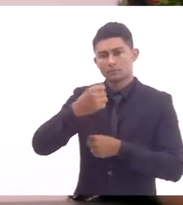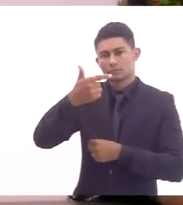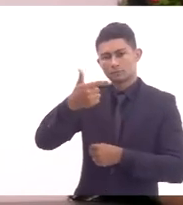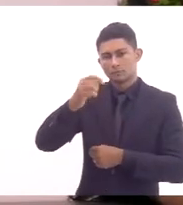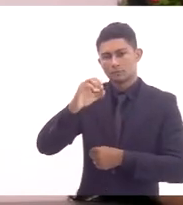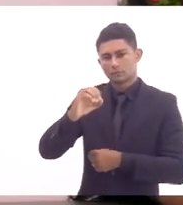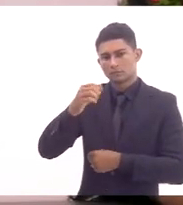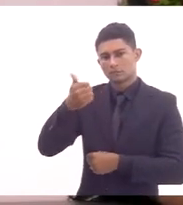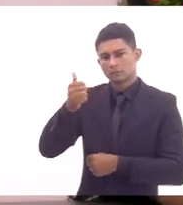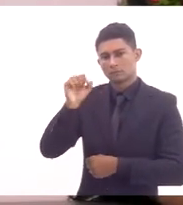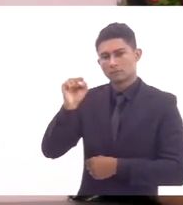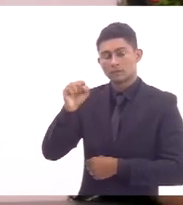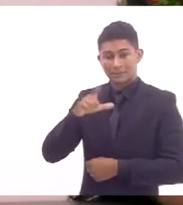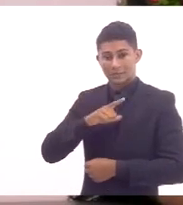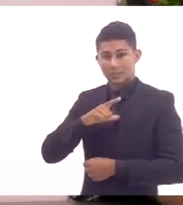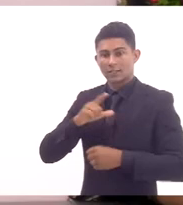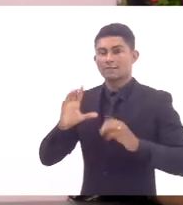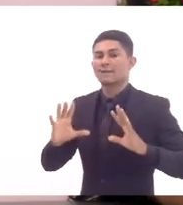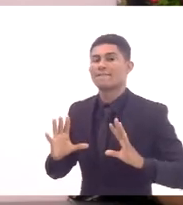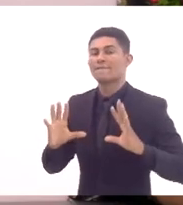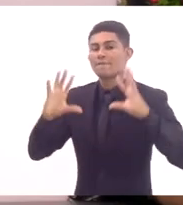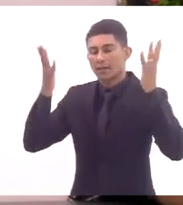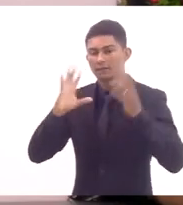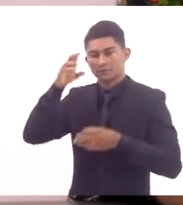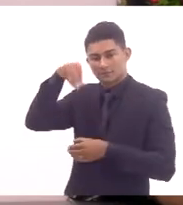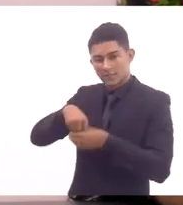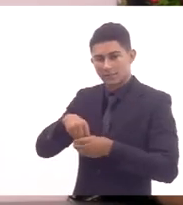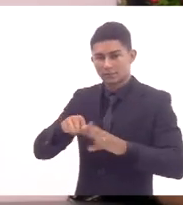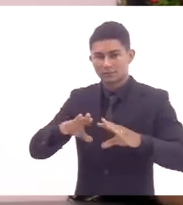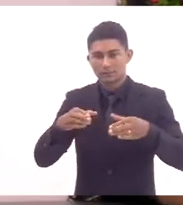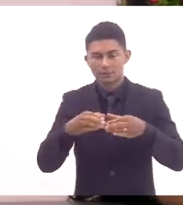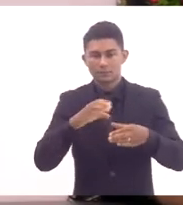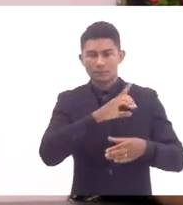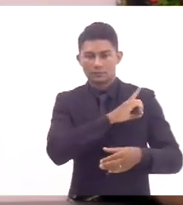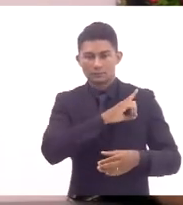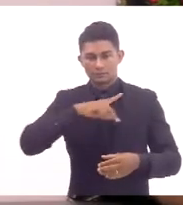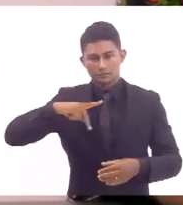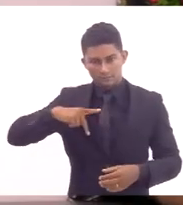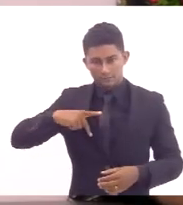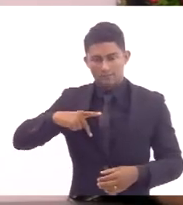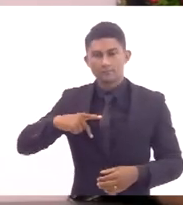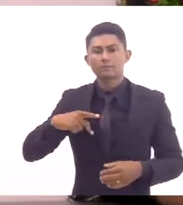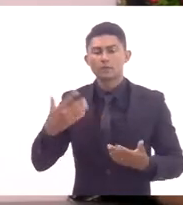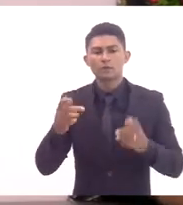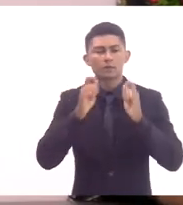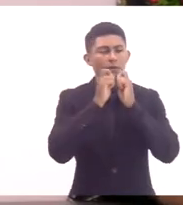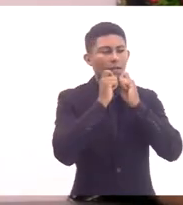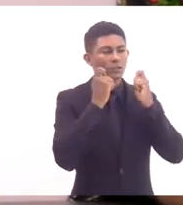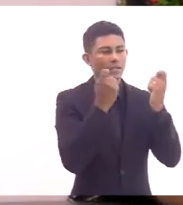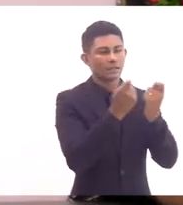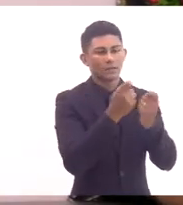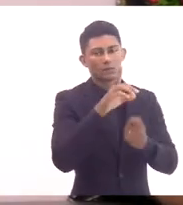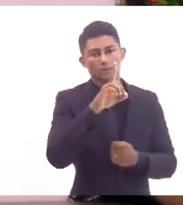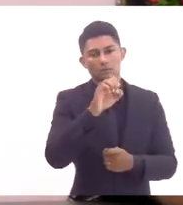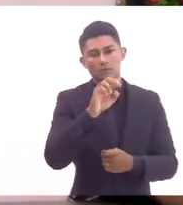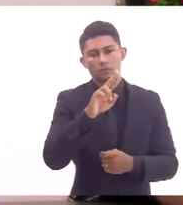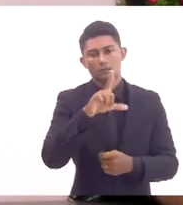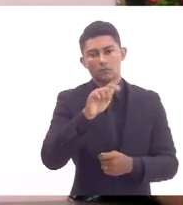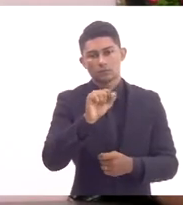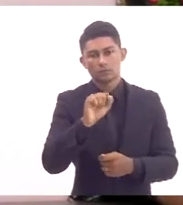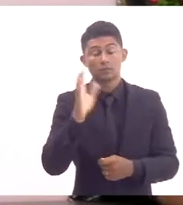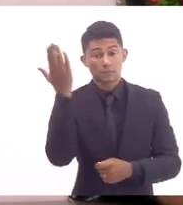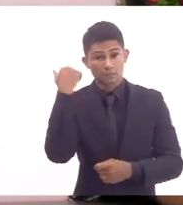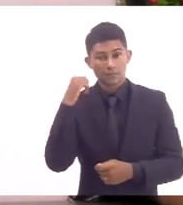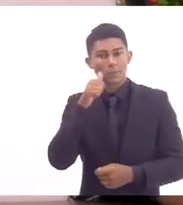11 um evento na Defensoria Pública discutindo junto com a associação de doulas na época